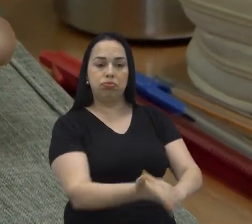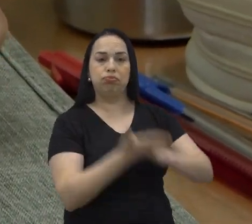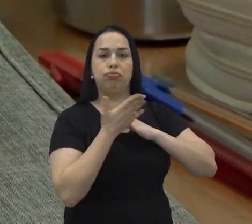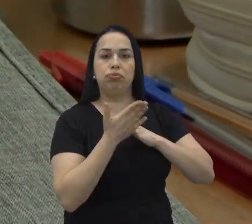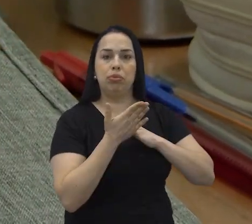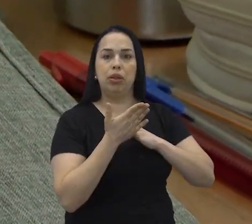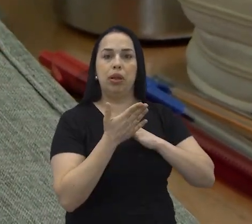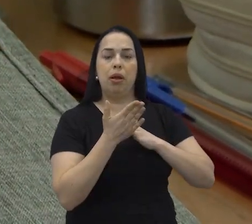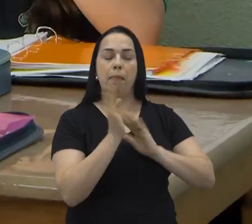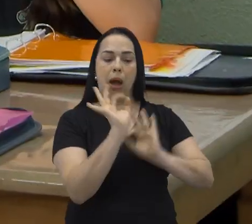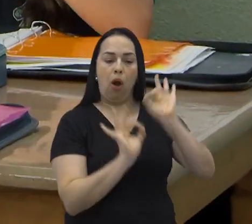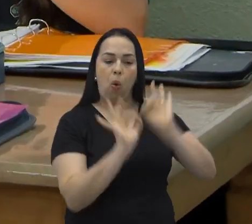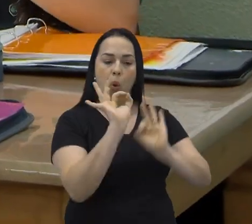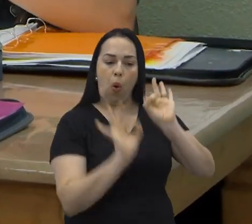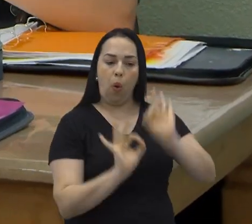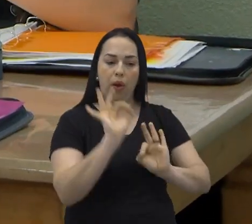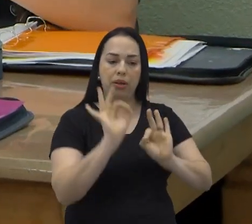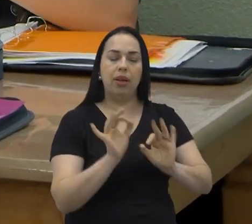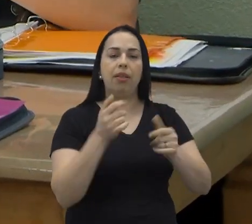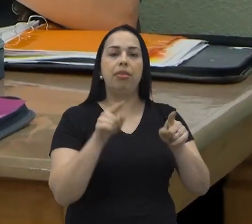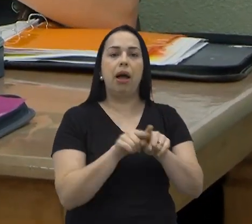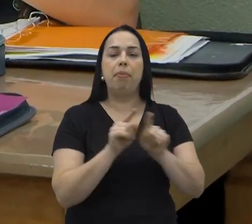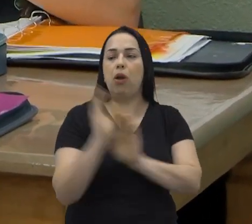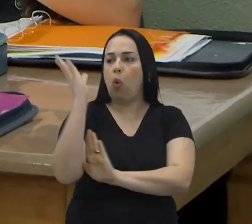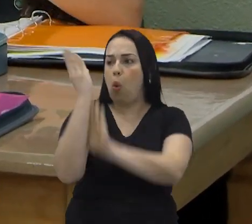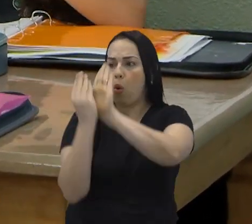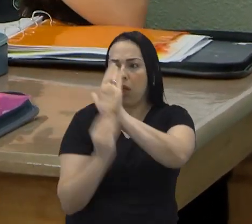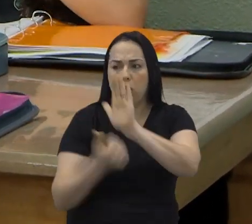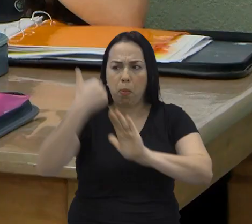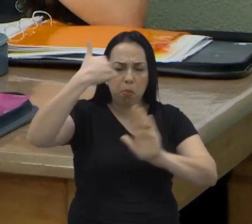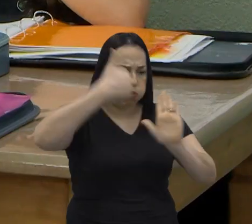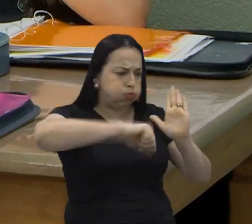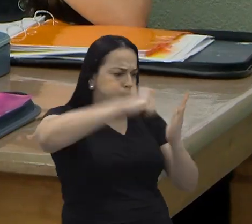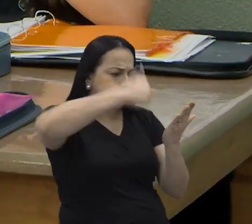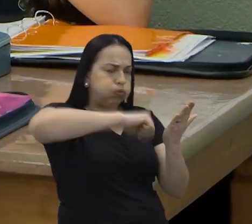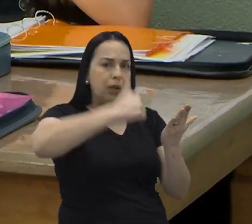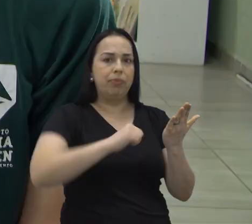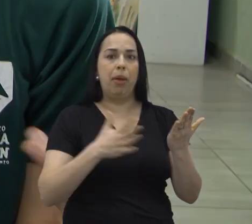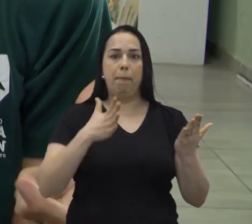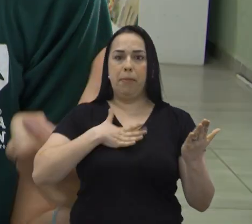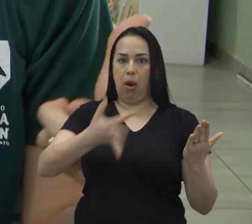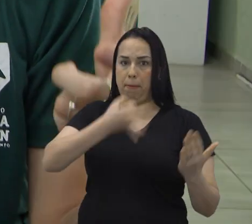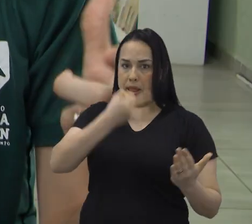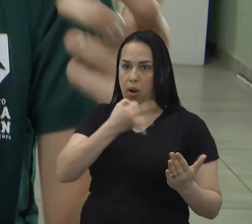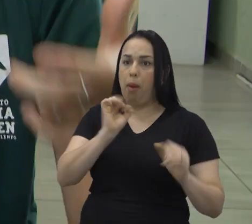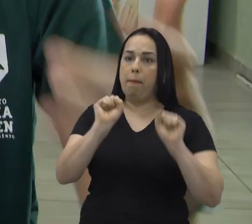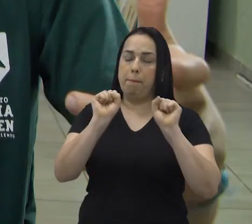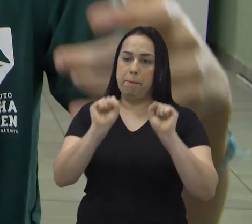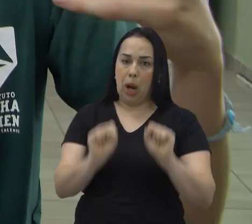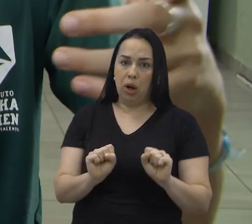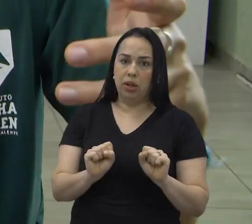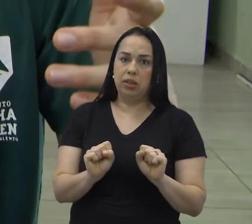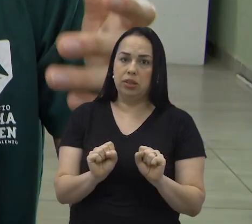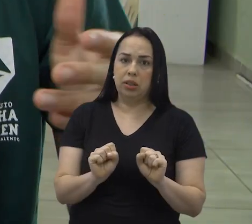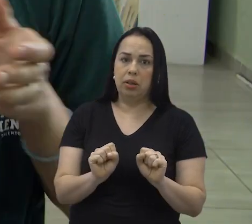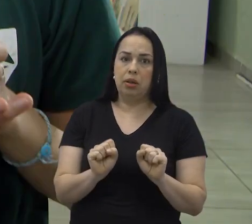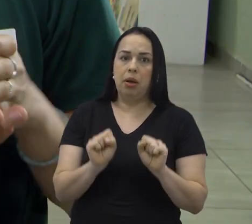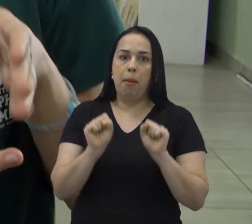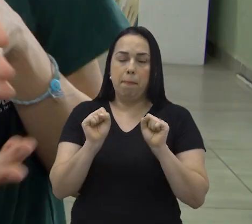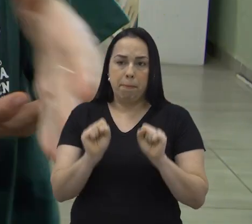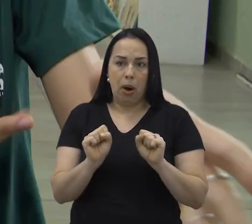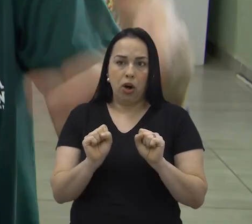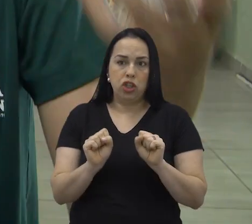peça fundamental para a organização e análise de conteúdos nas aulas. Eu acredito que possa sim ter